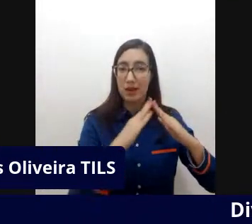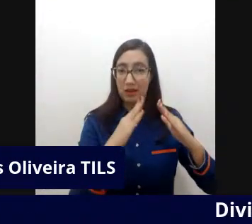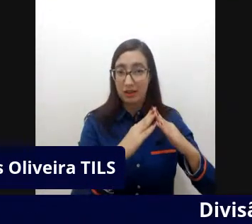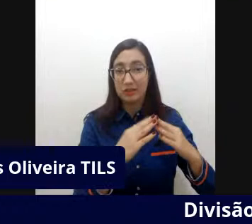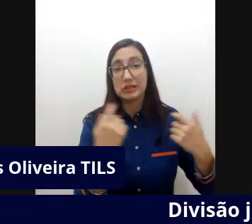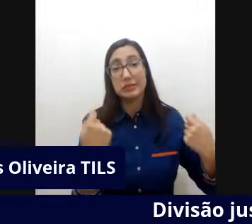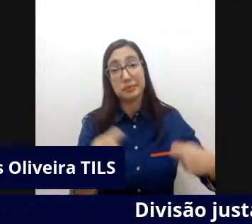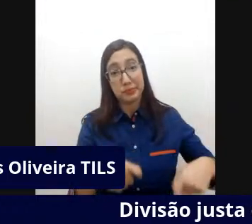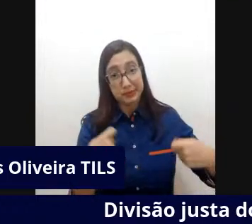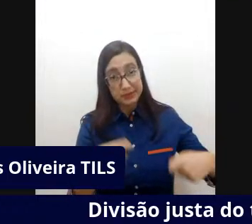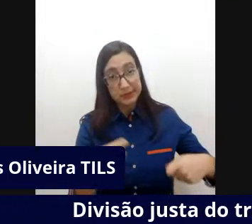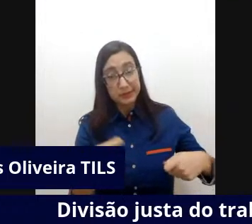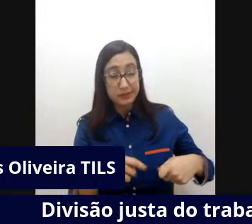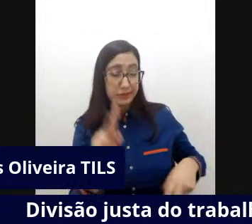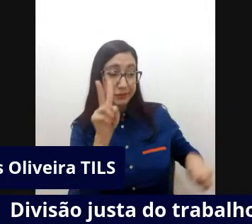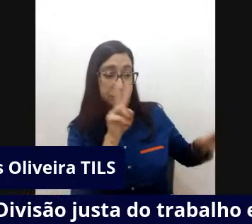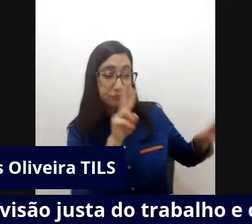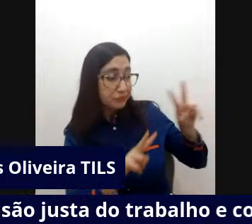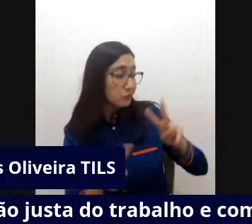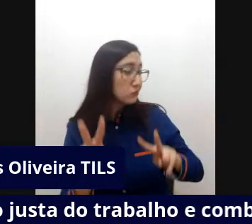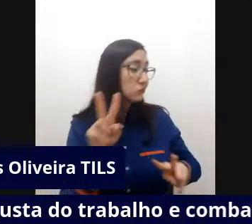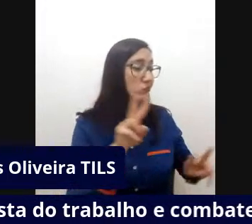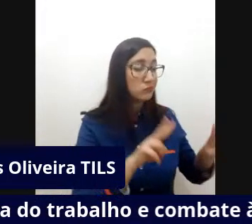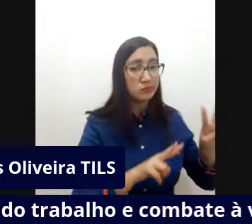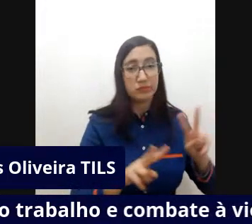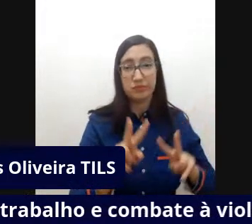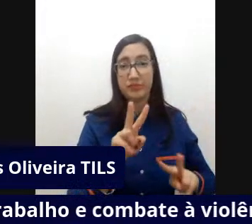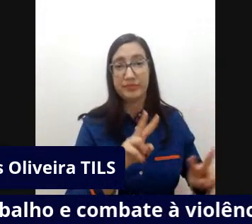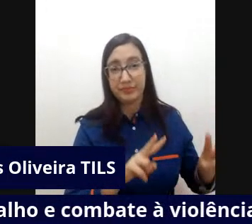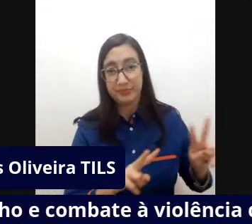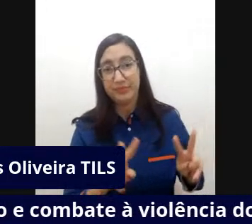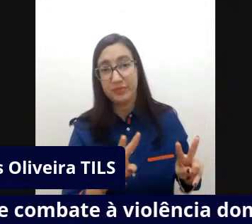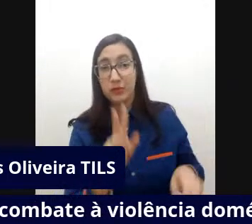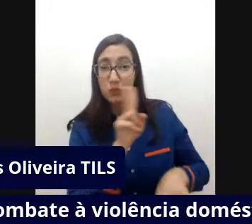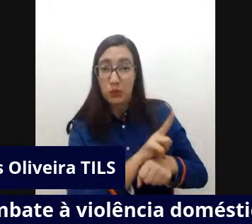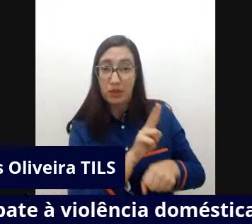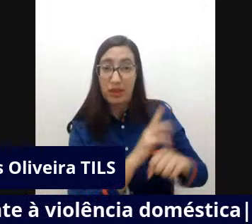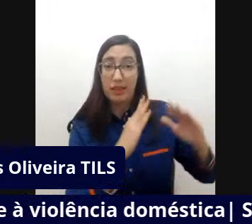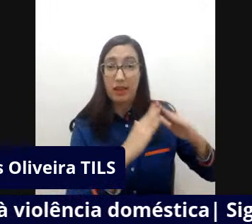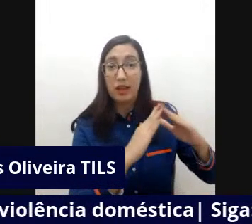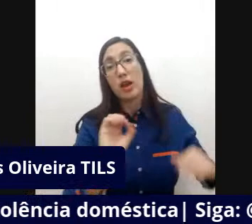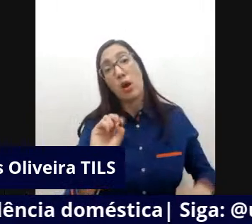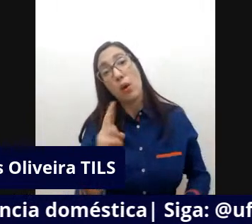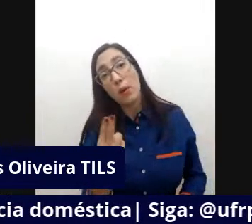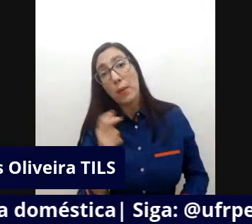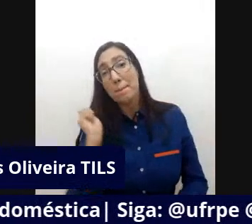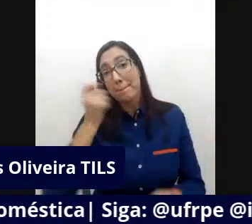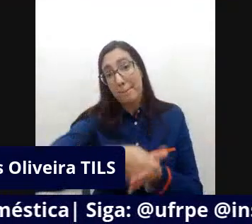comida tá pronta, se a casa está limpa. Então, ainda tem o trabalho da revisão.